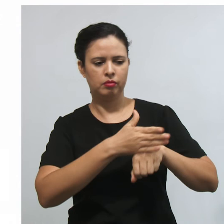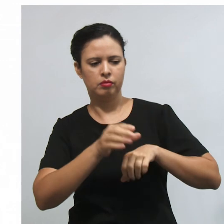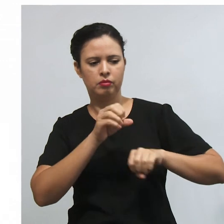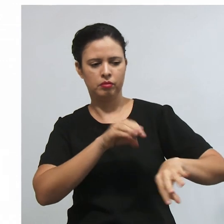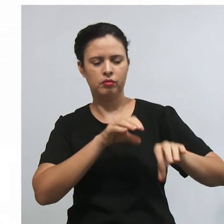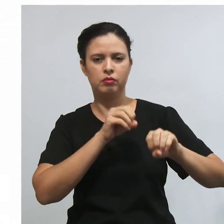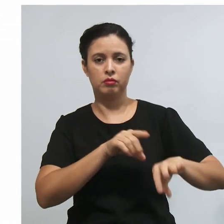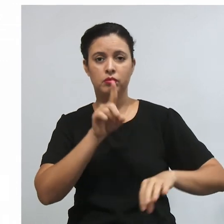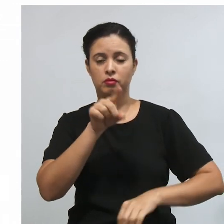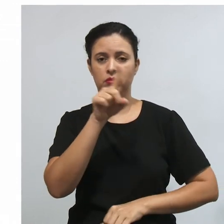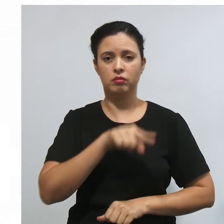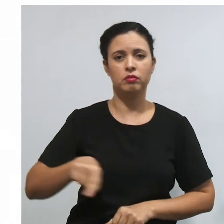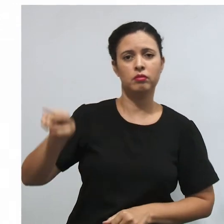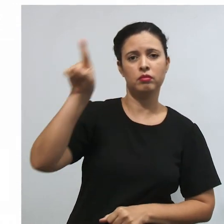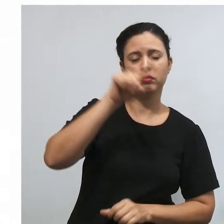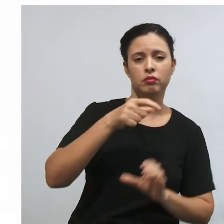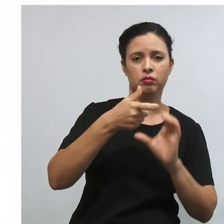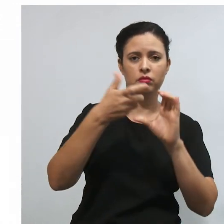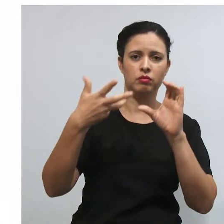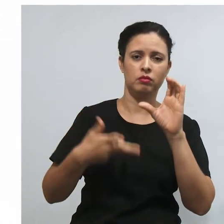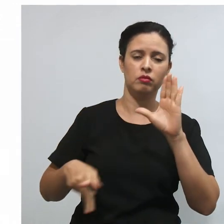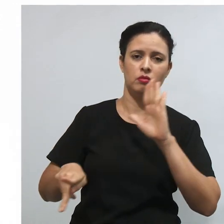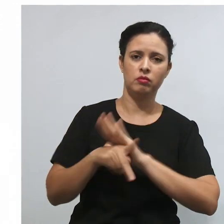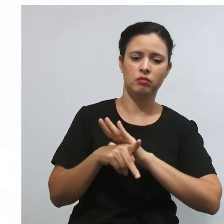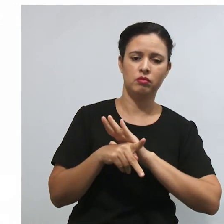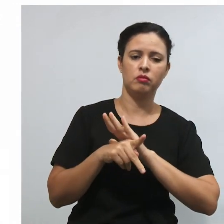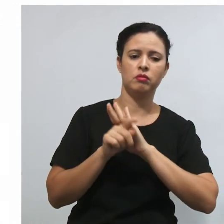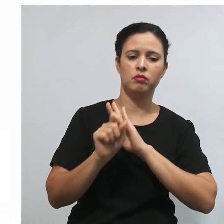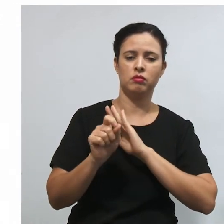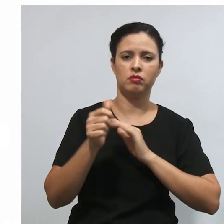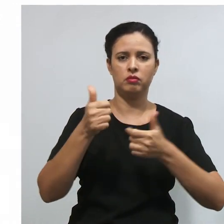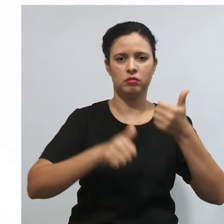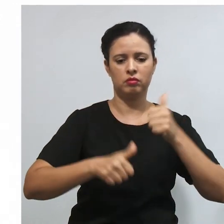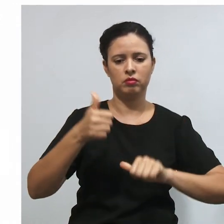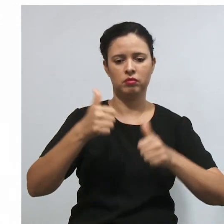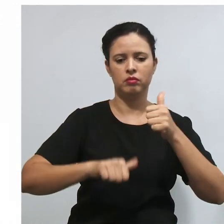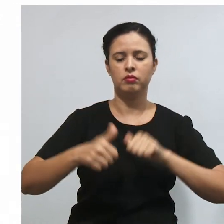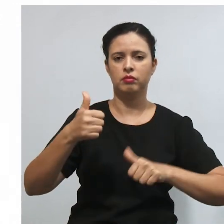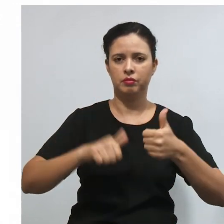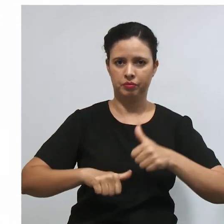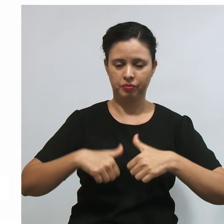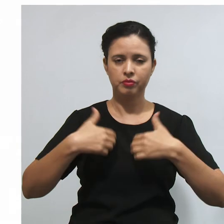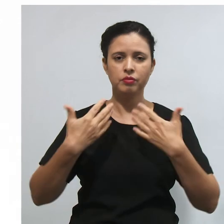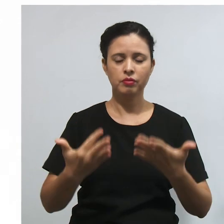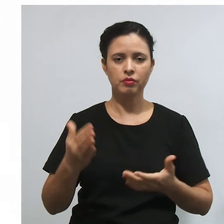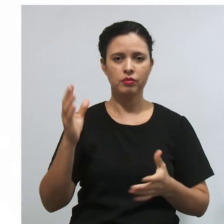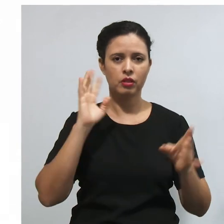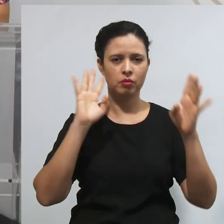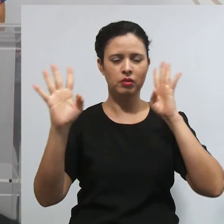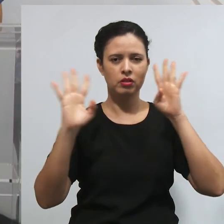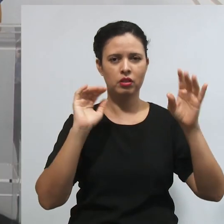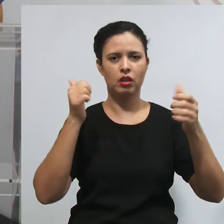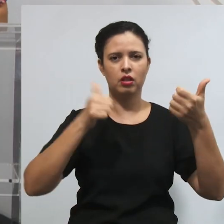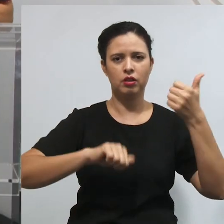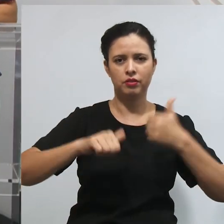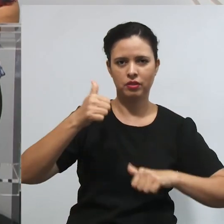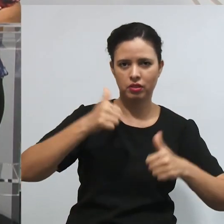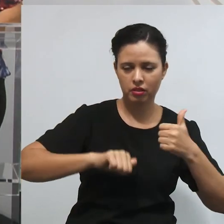ciclo é o que caracteriza a avaliação. Ou seja, pensarmos na